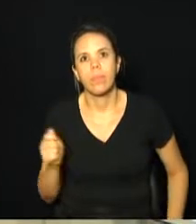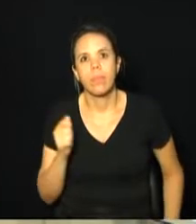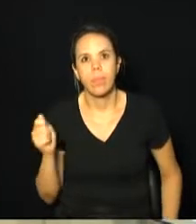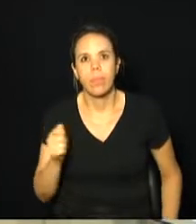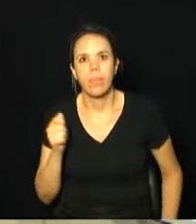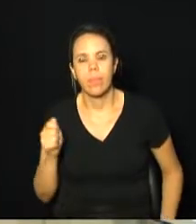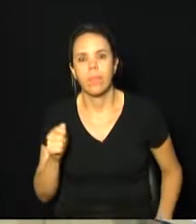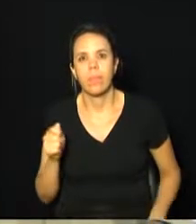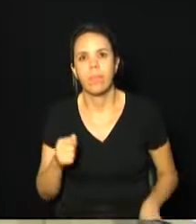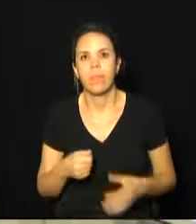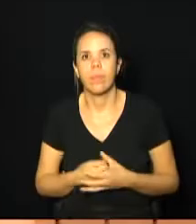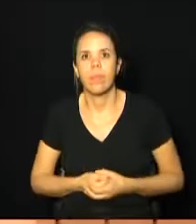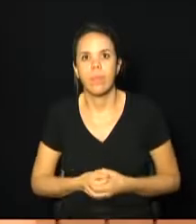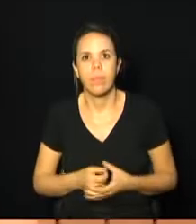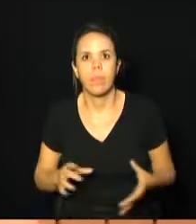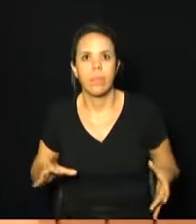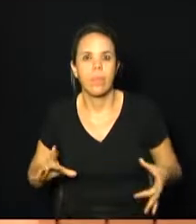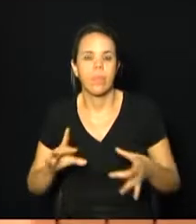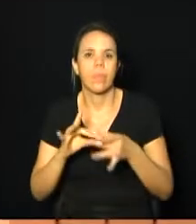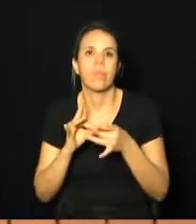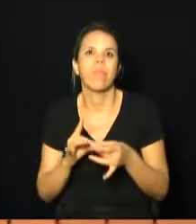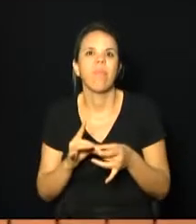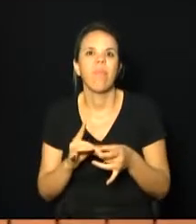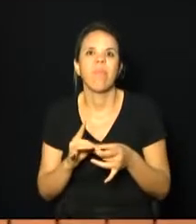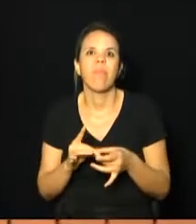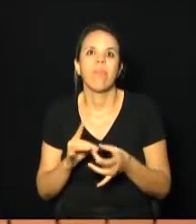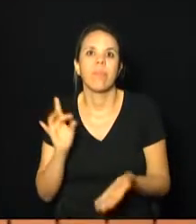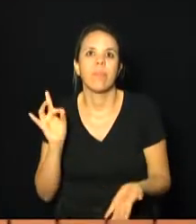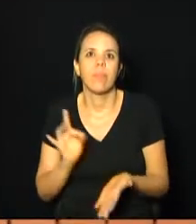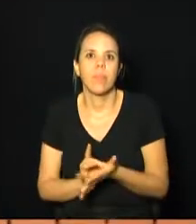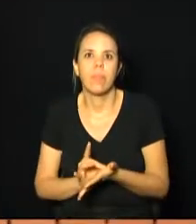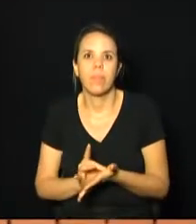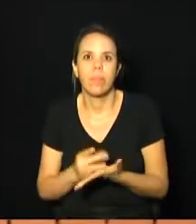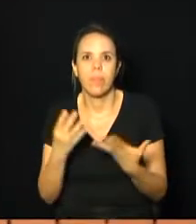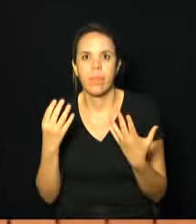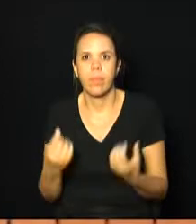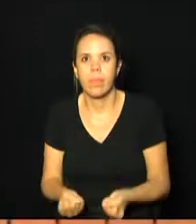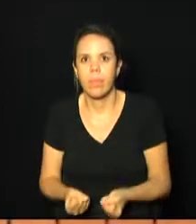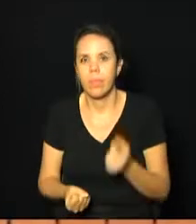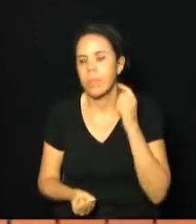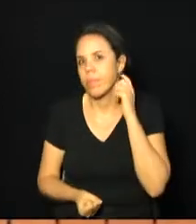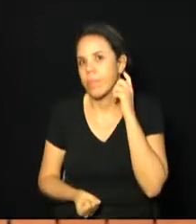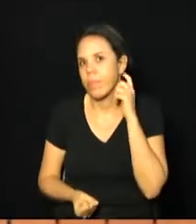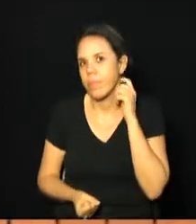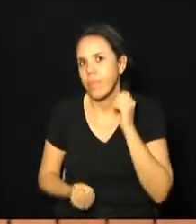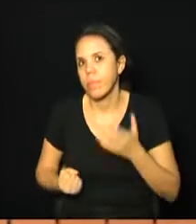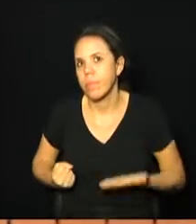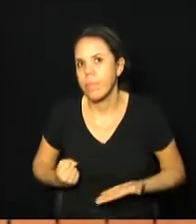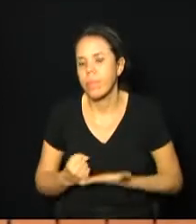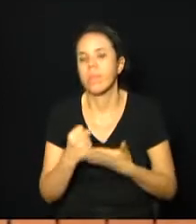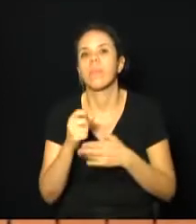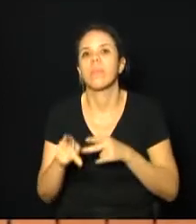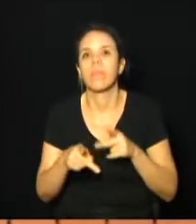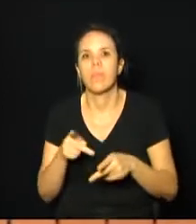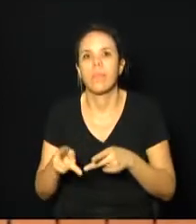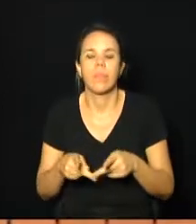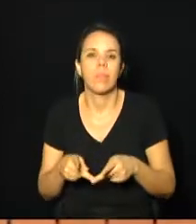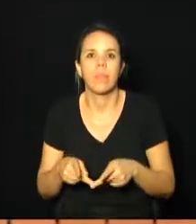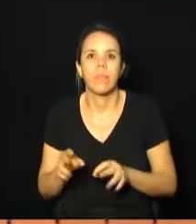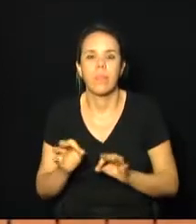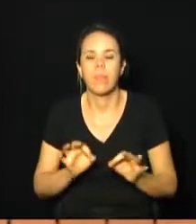associações que são parceiras e realmente abraçam a causa e ajudam, né, a população a